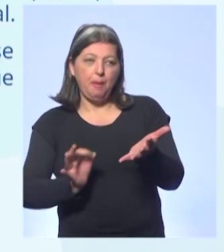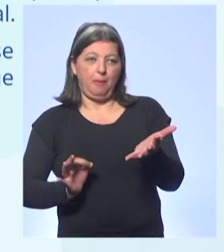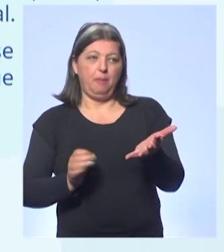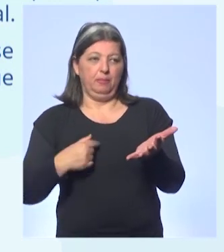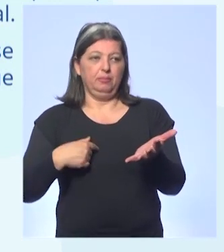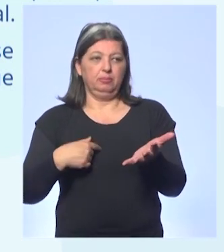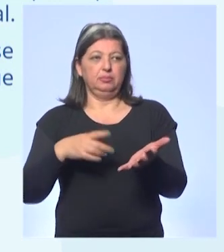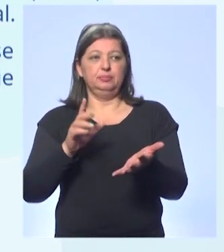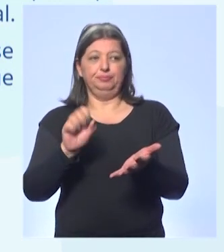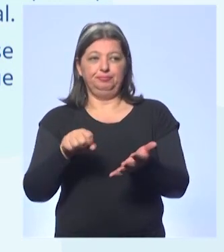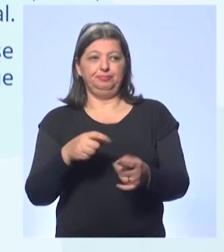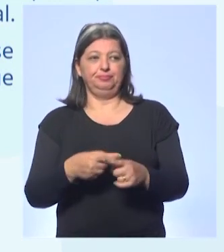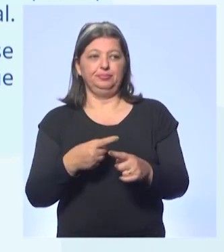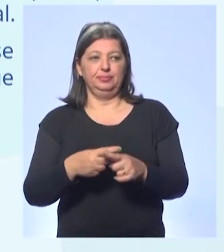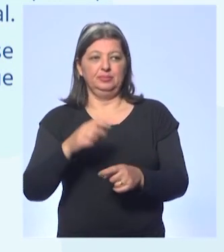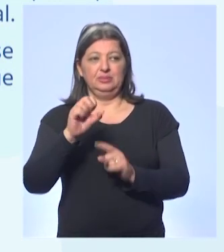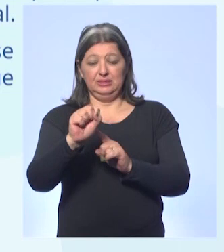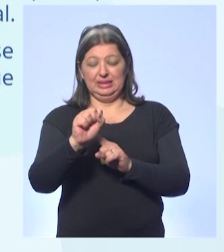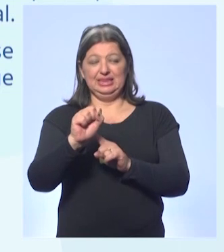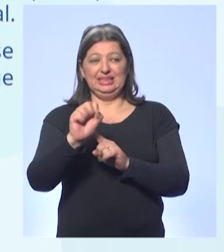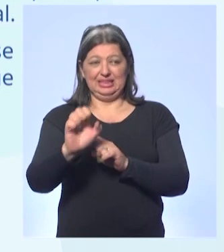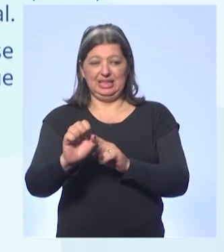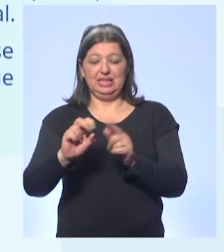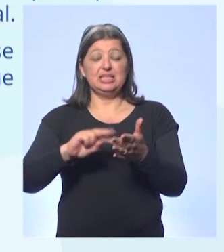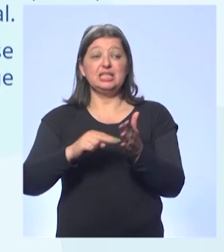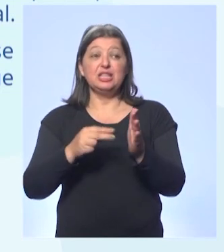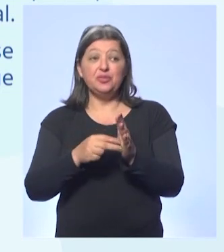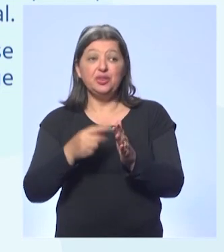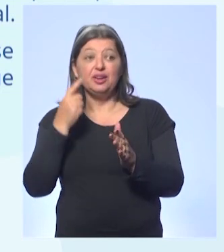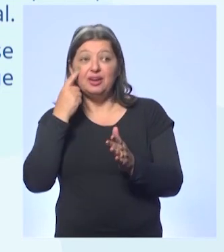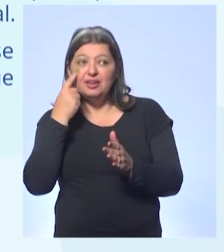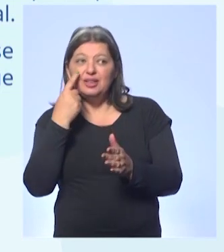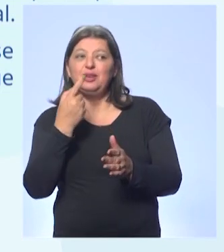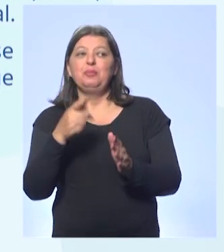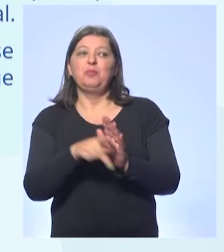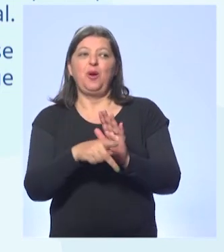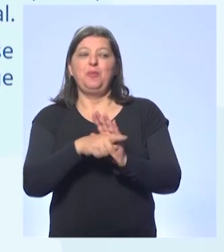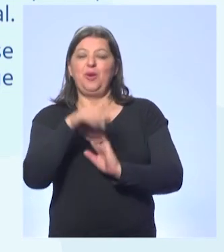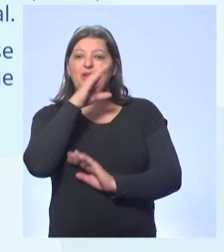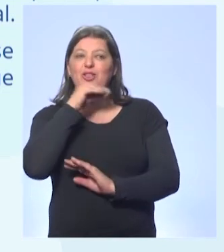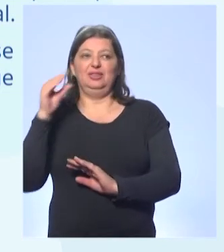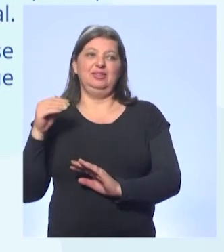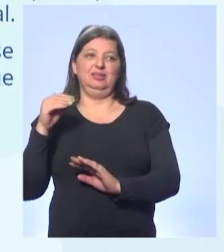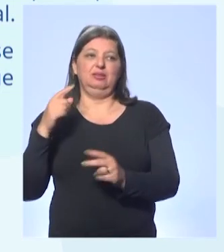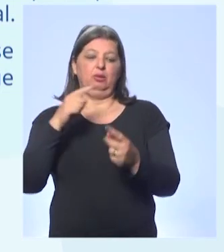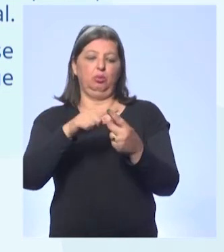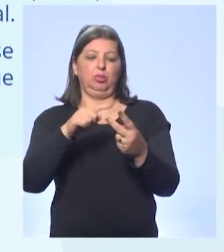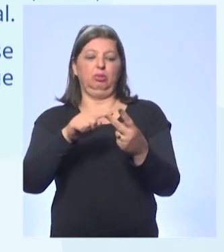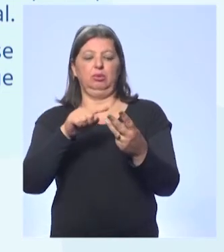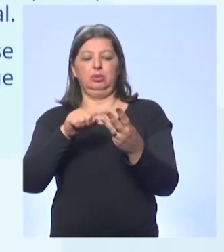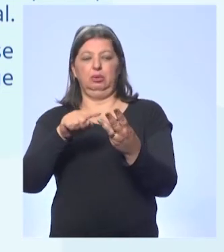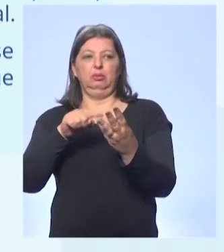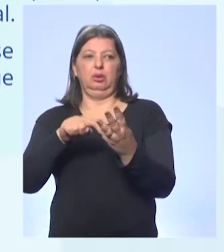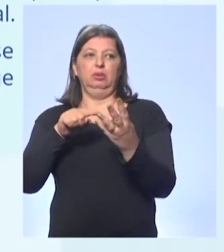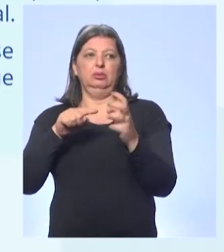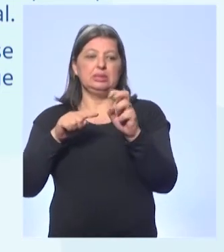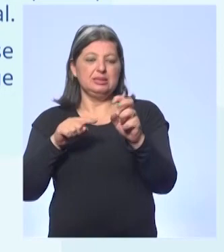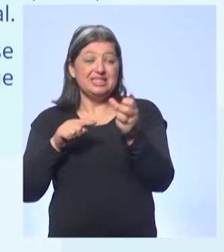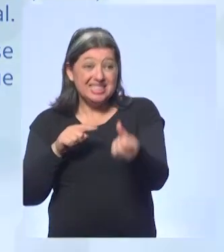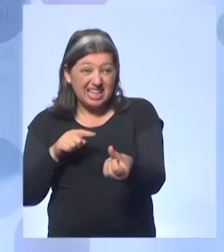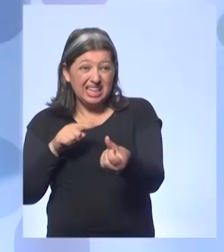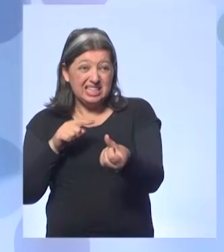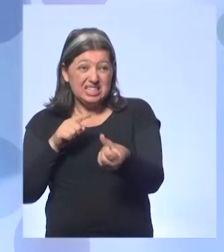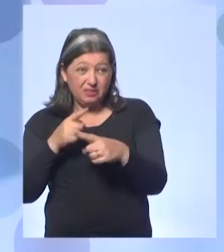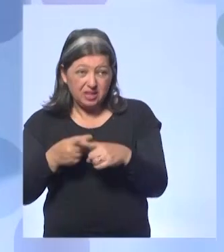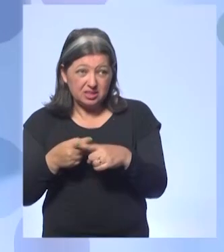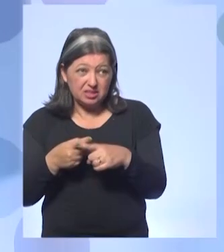C também retomando adolescentes. Então, pense se eu escrevesse adolescentes aqui 1, 2, 3, 4, 5, 6 vezes